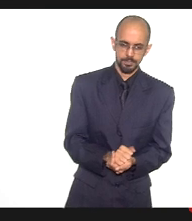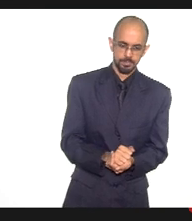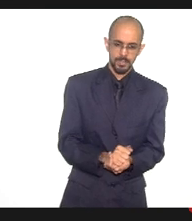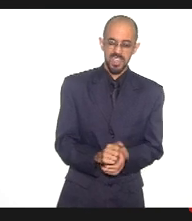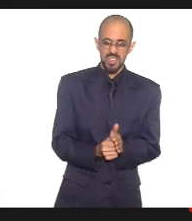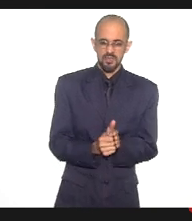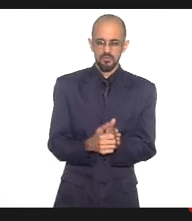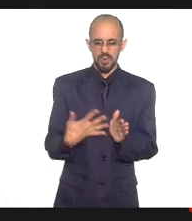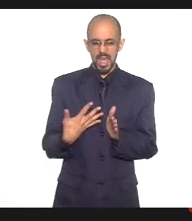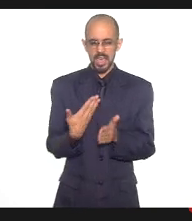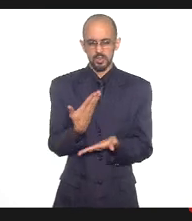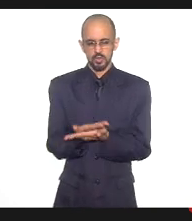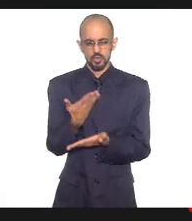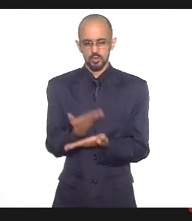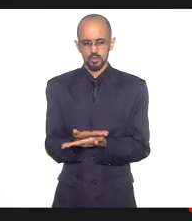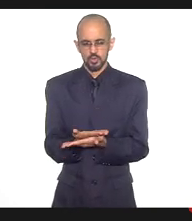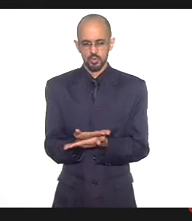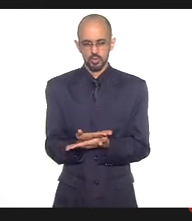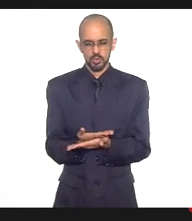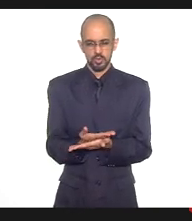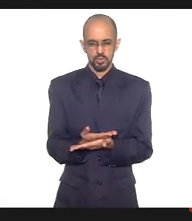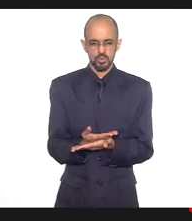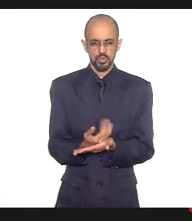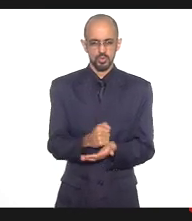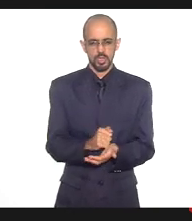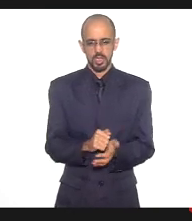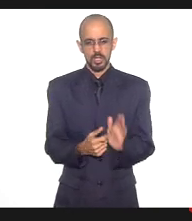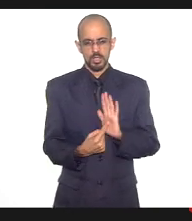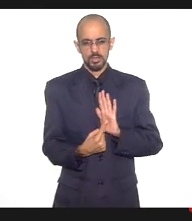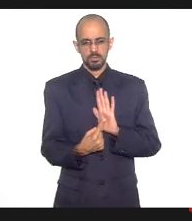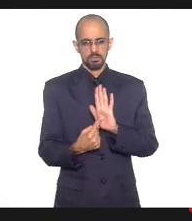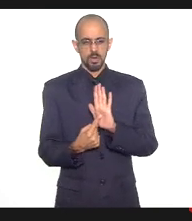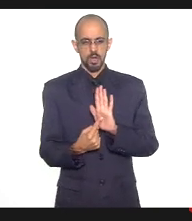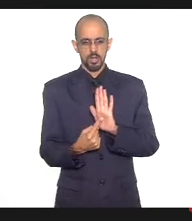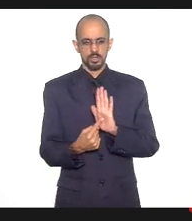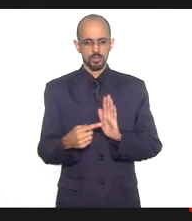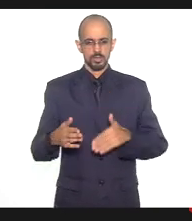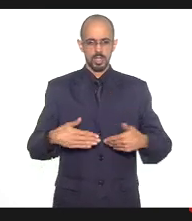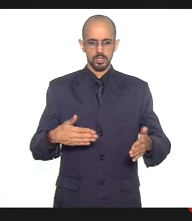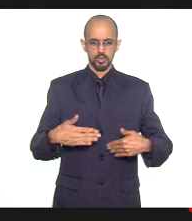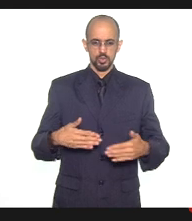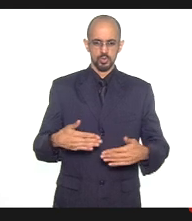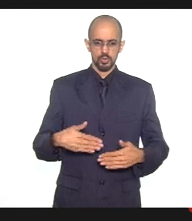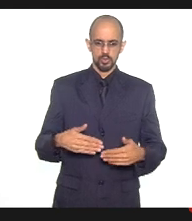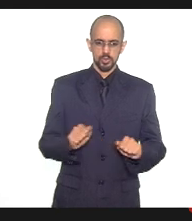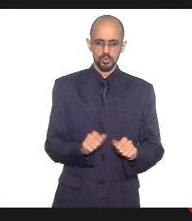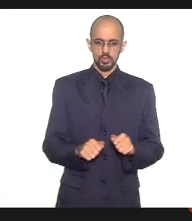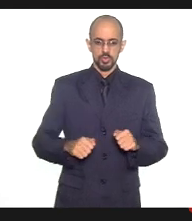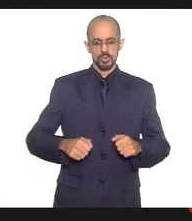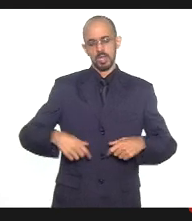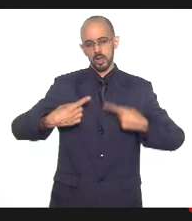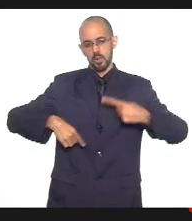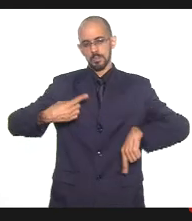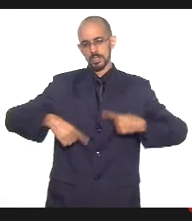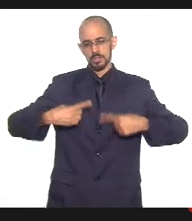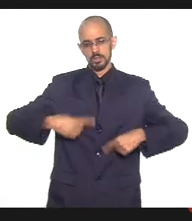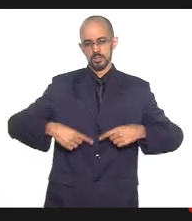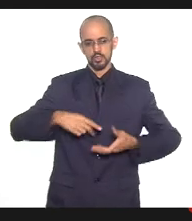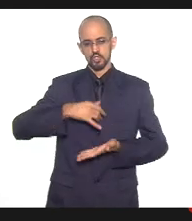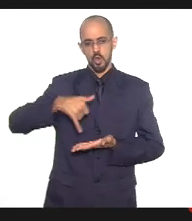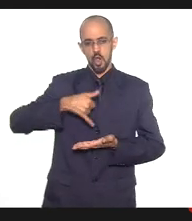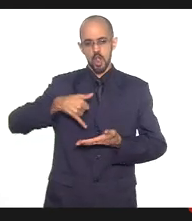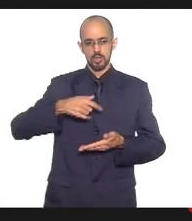Vários estudos eles têm sido divididos pela indústria ao longo do tempo com relação à competitividade do setor de óleo e gás no